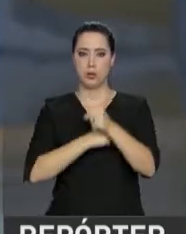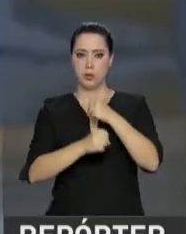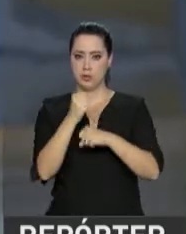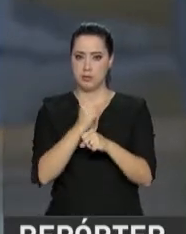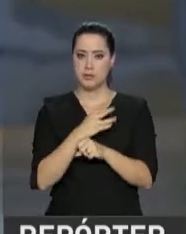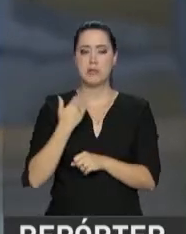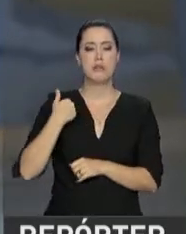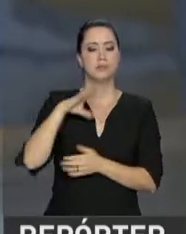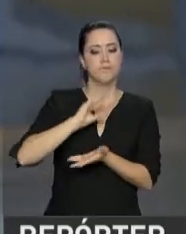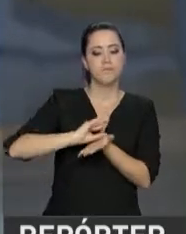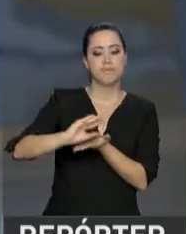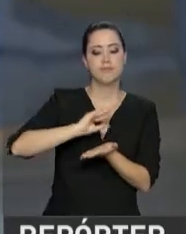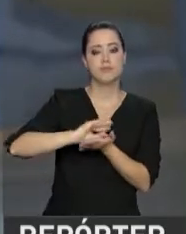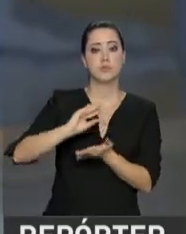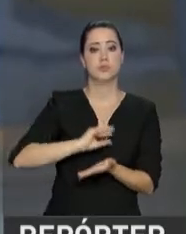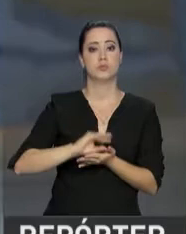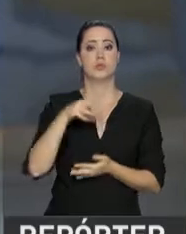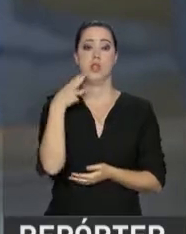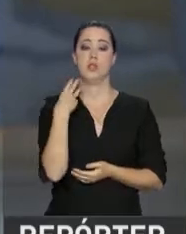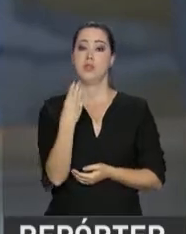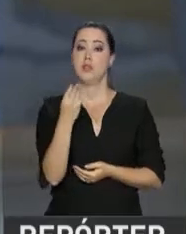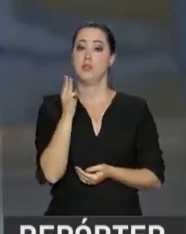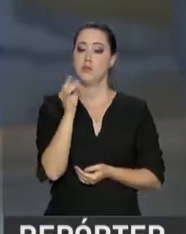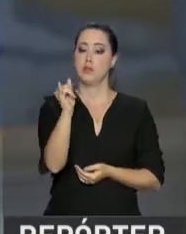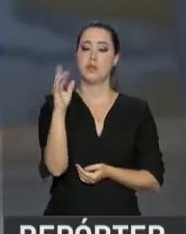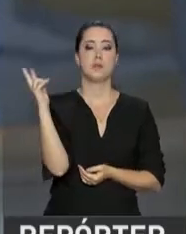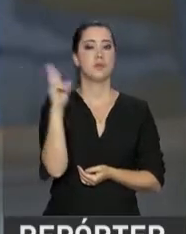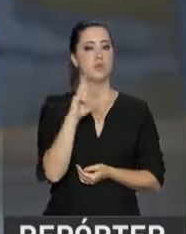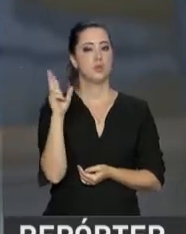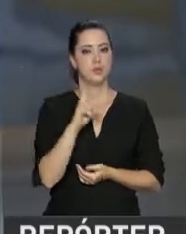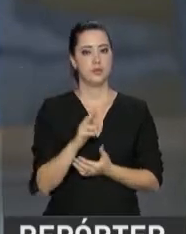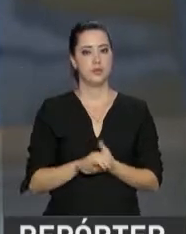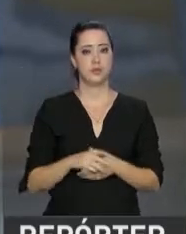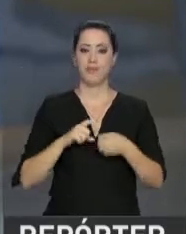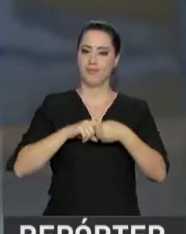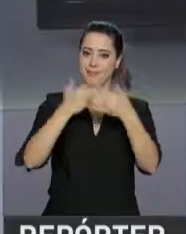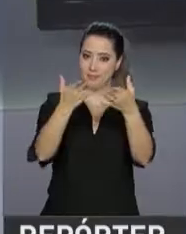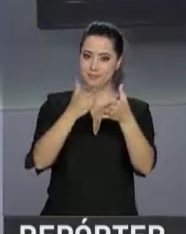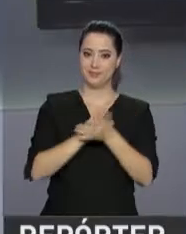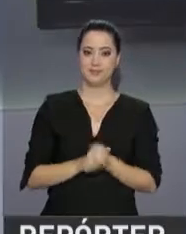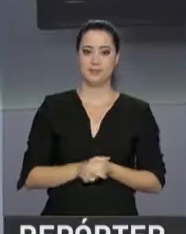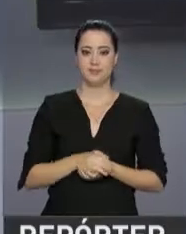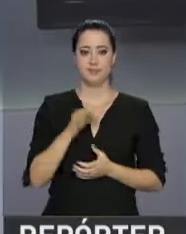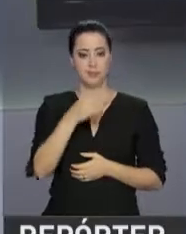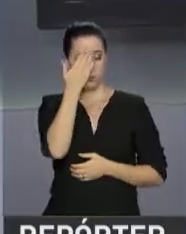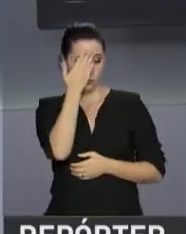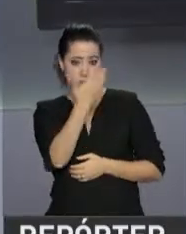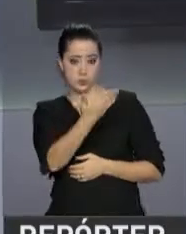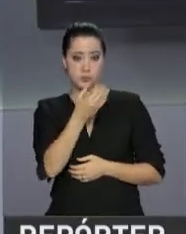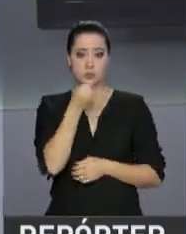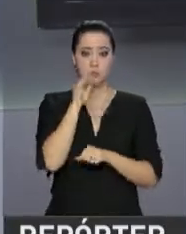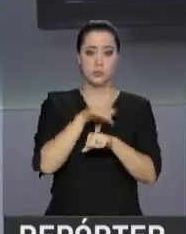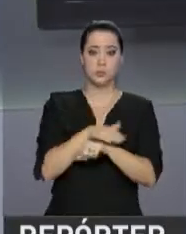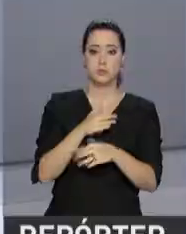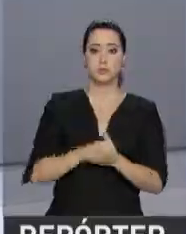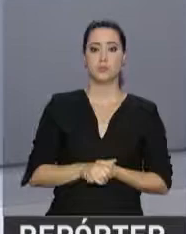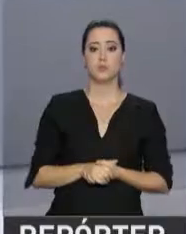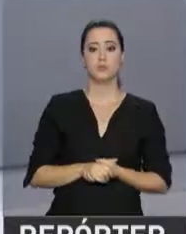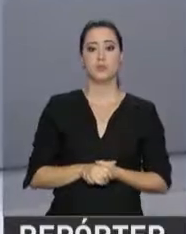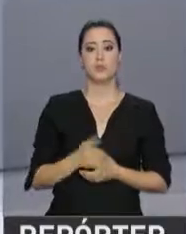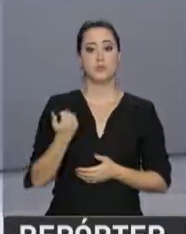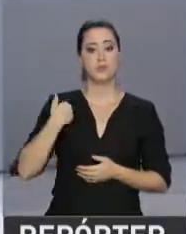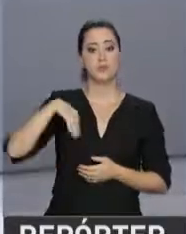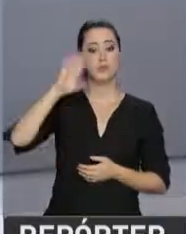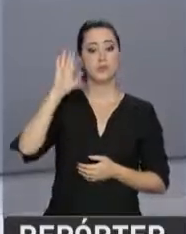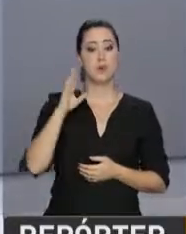contou com investimentos de 3 bilhões de reais eu volto com você via obrigada pablo boa noite e